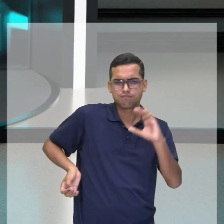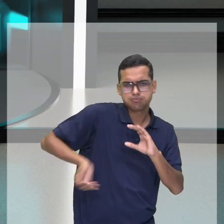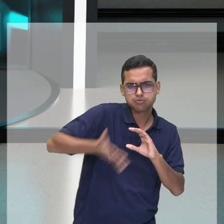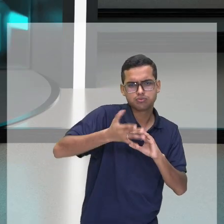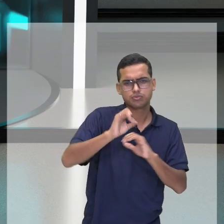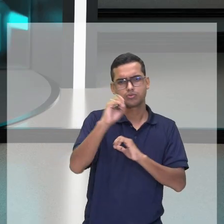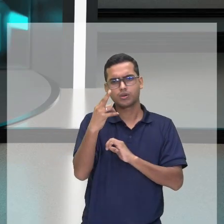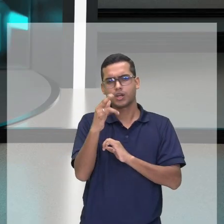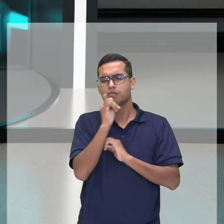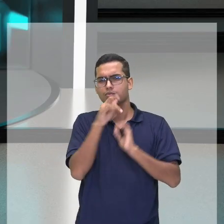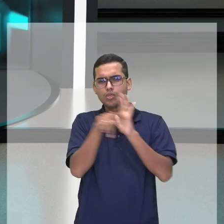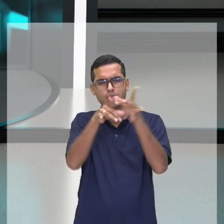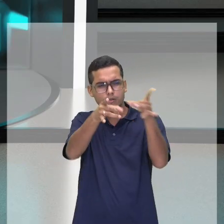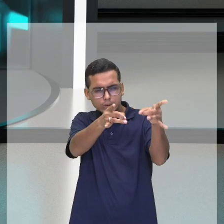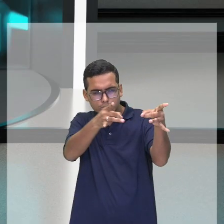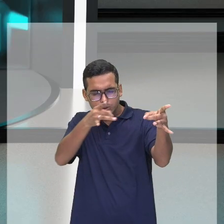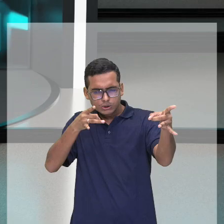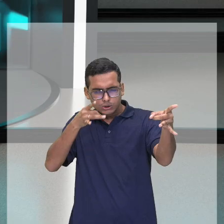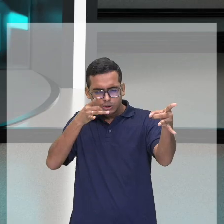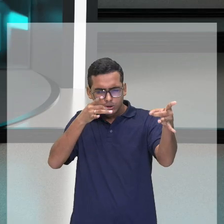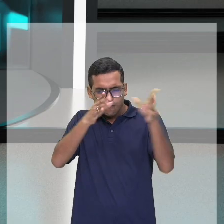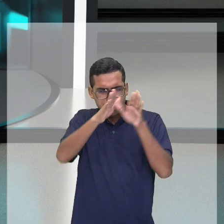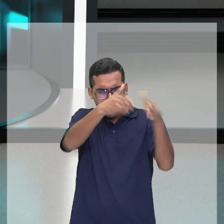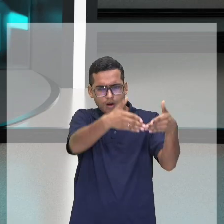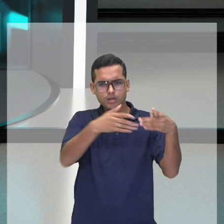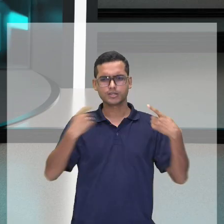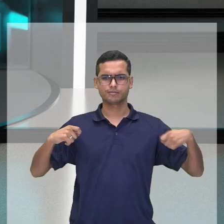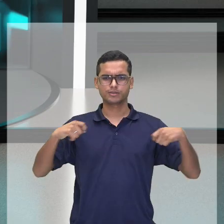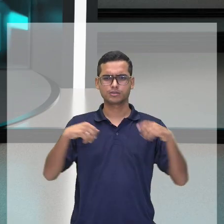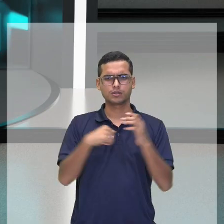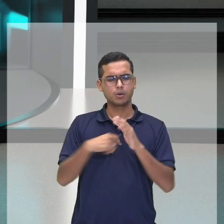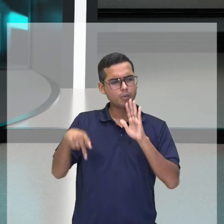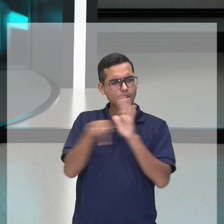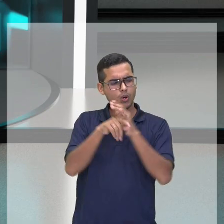alguma coisa que exija concentração, você acaba